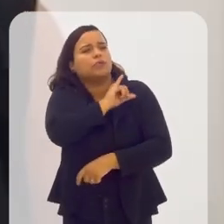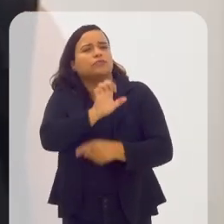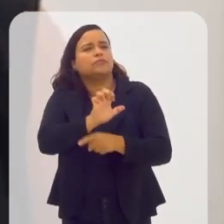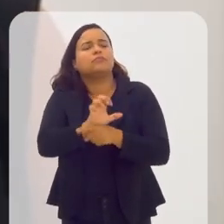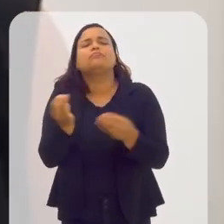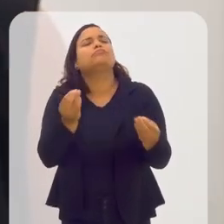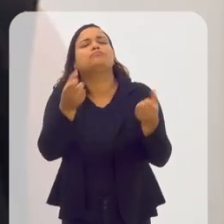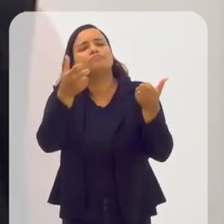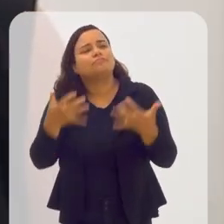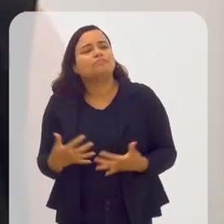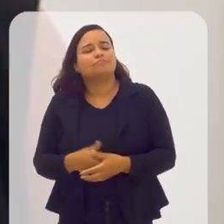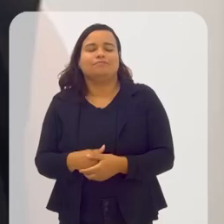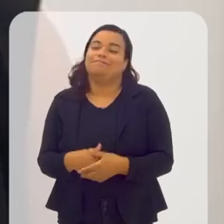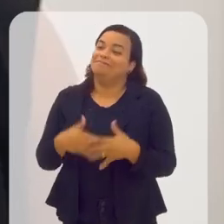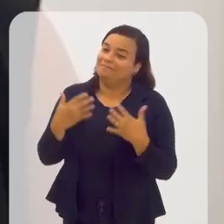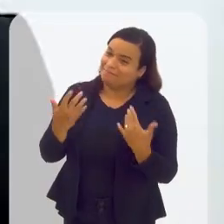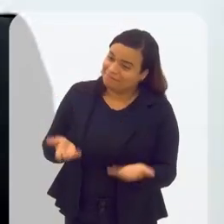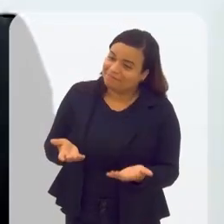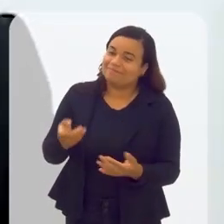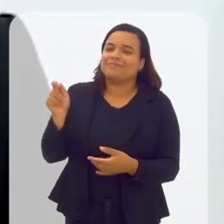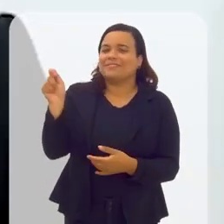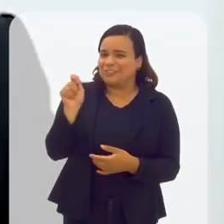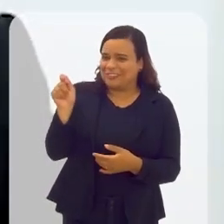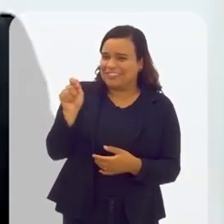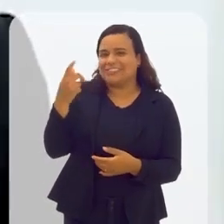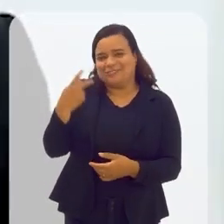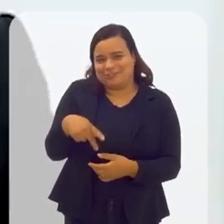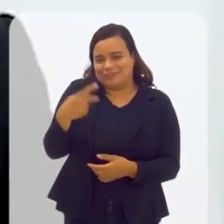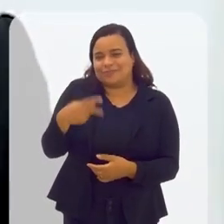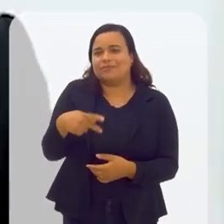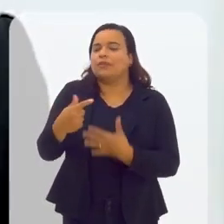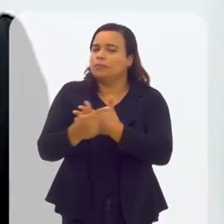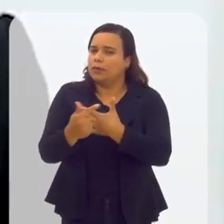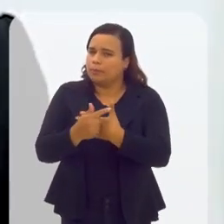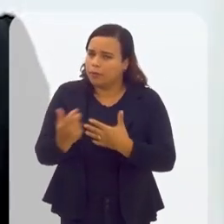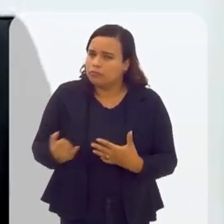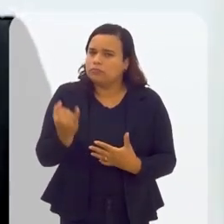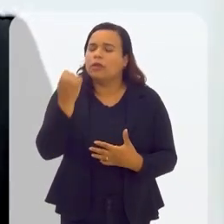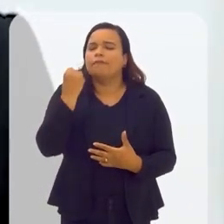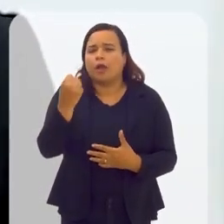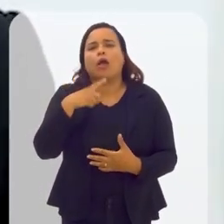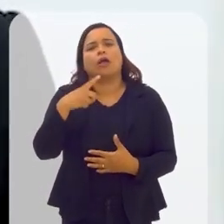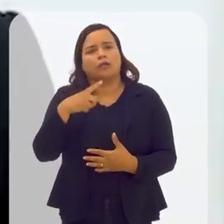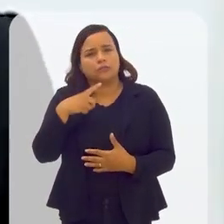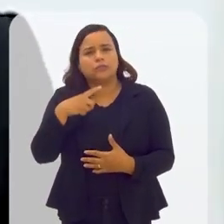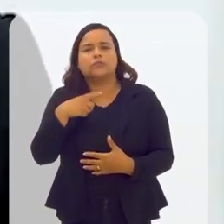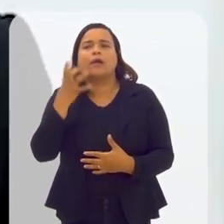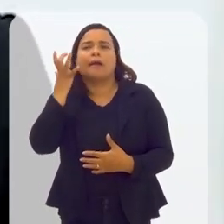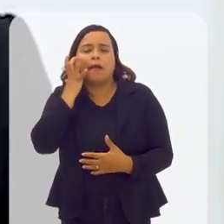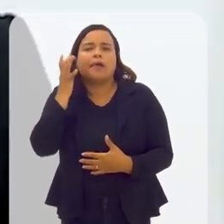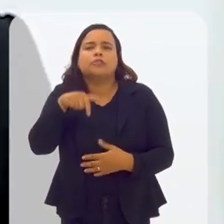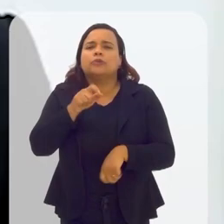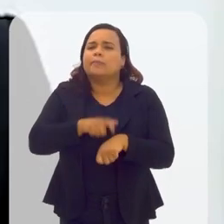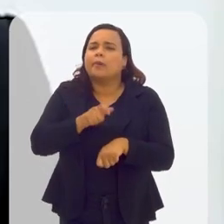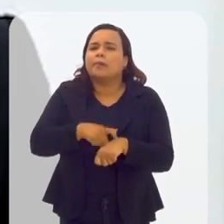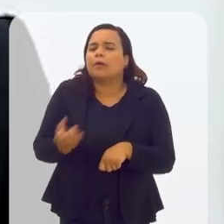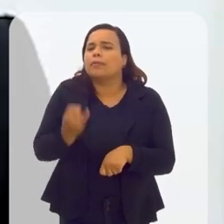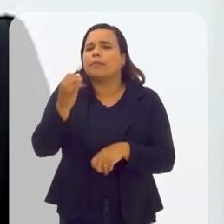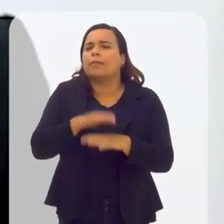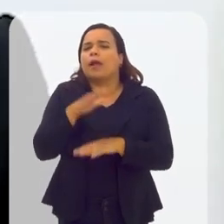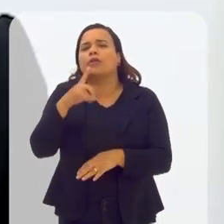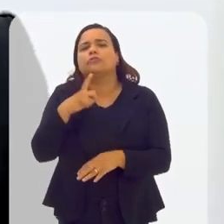no estado do Rio de Janeiro. Então, a associação aqui ela tem um papel importante. Eu acho que nesse momento ainda